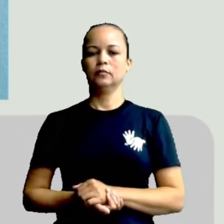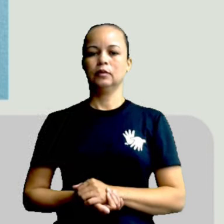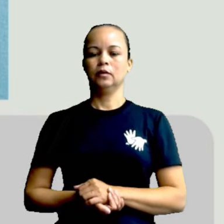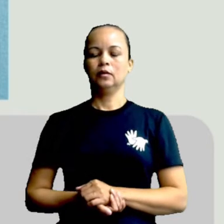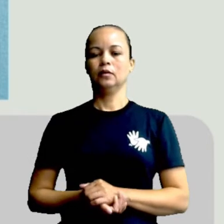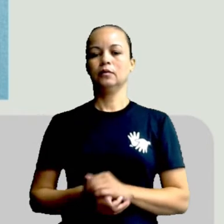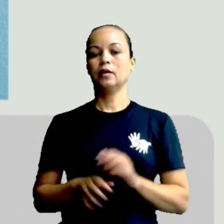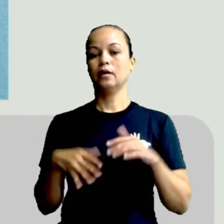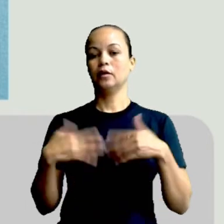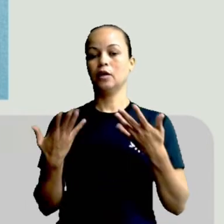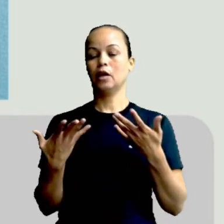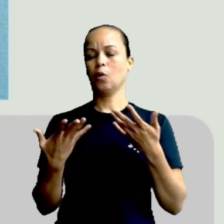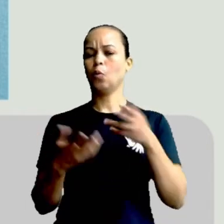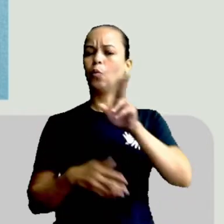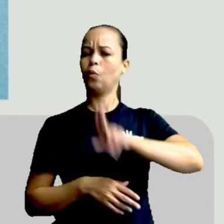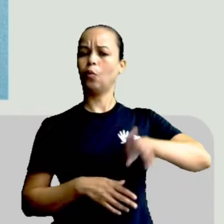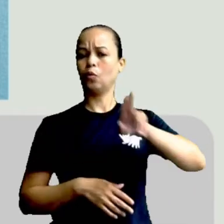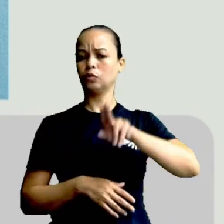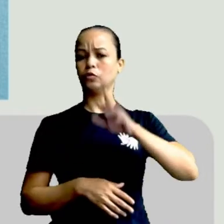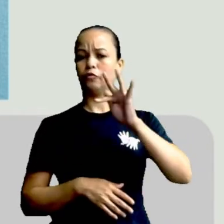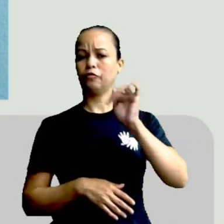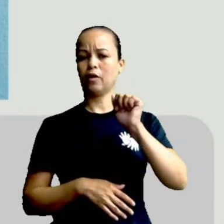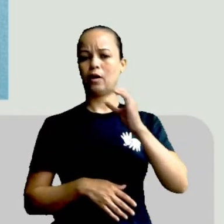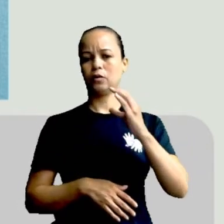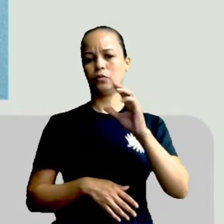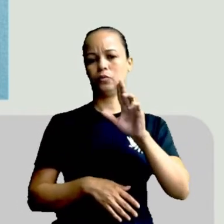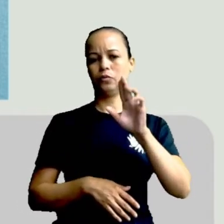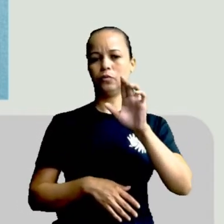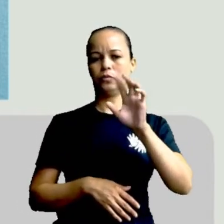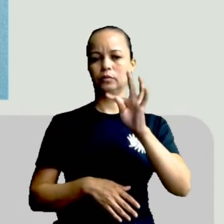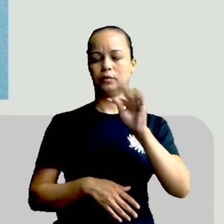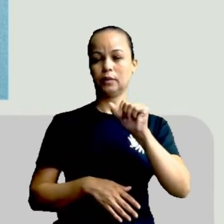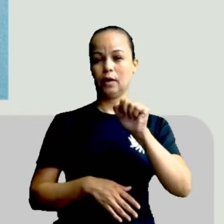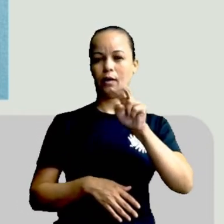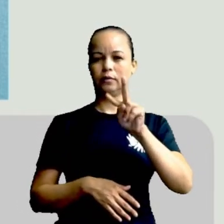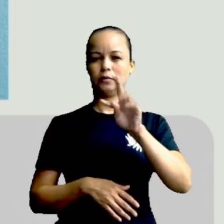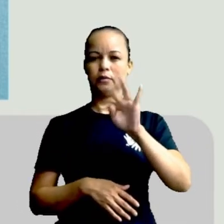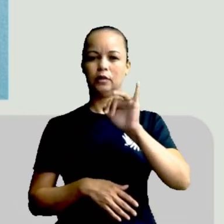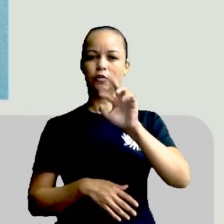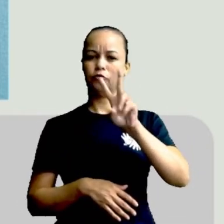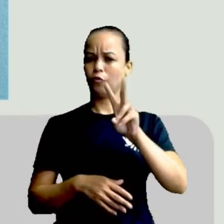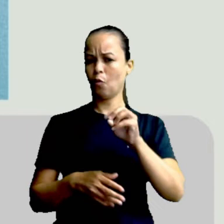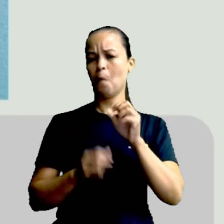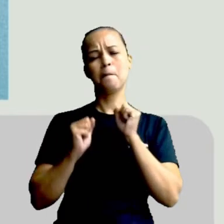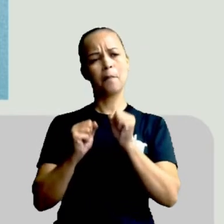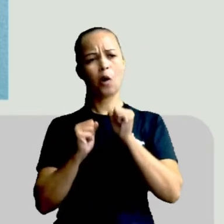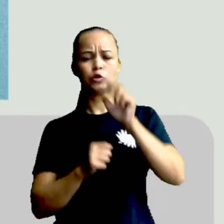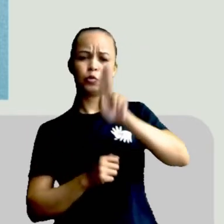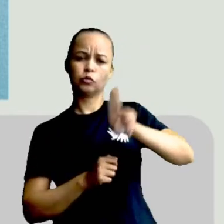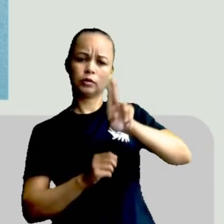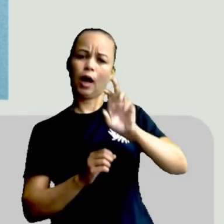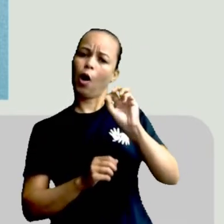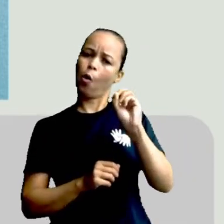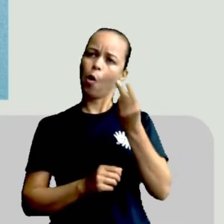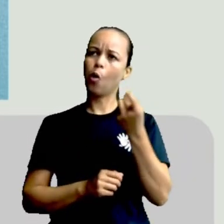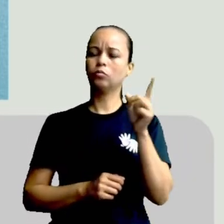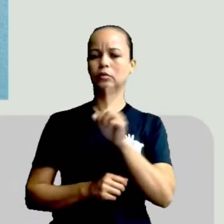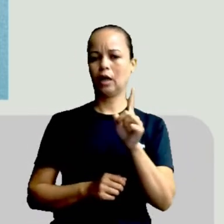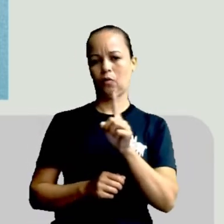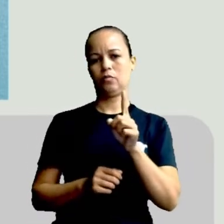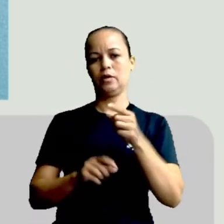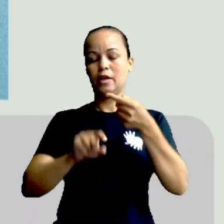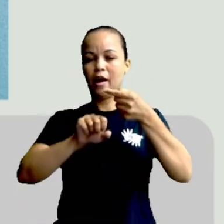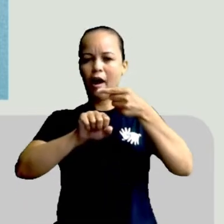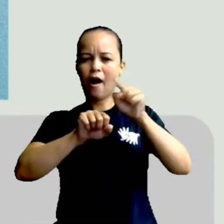aí é o uso facultativo Ou seja eu posso usar ou não e a frase não vai estar